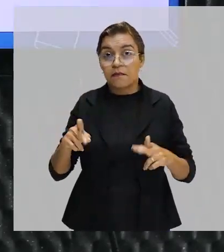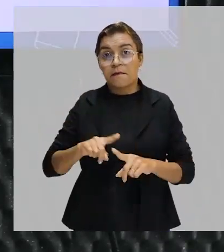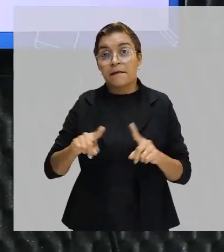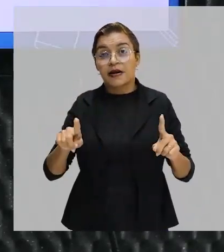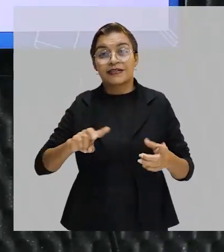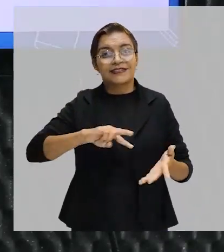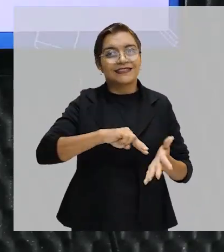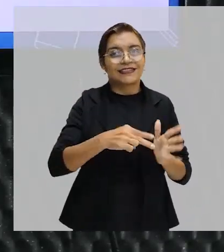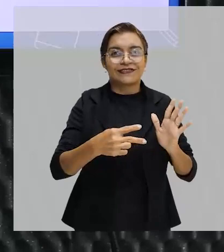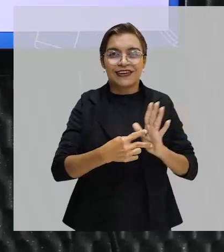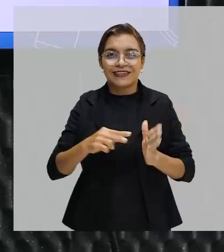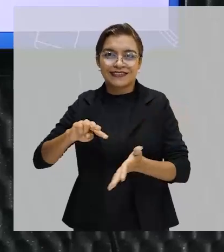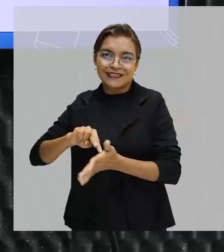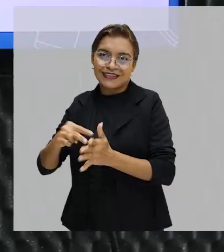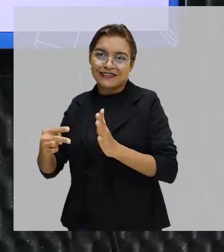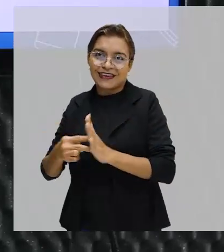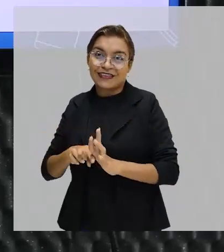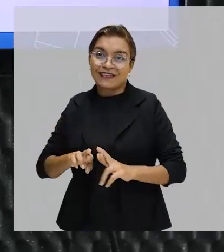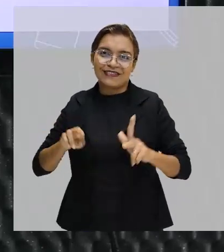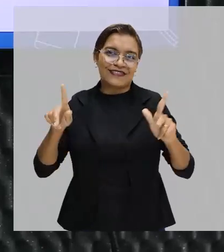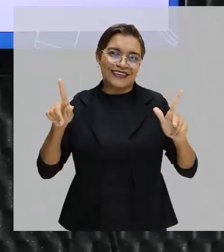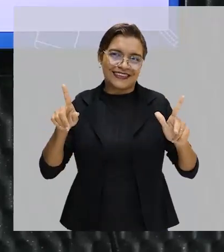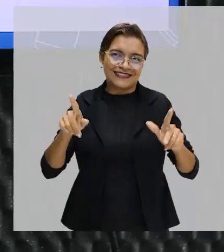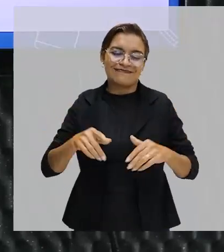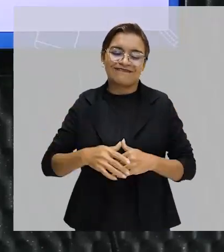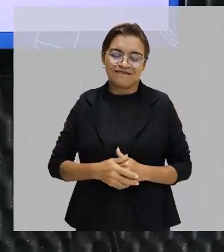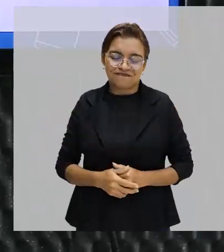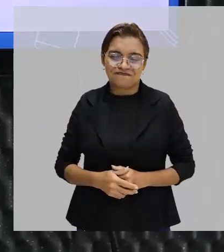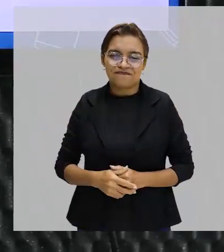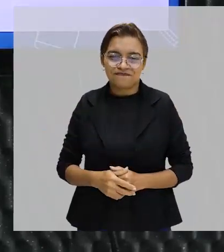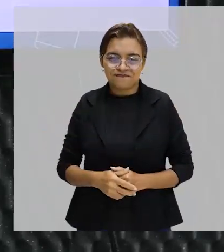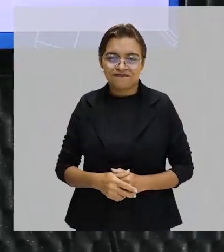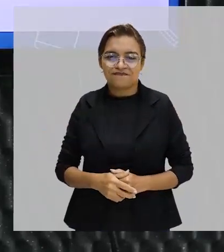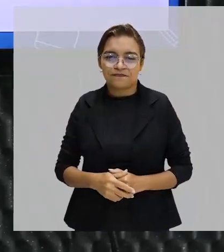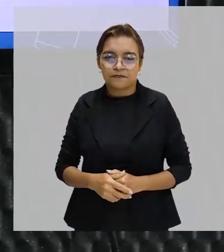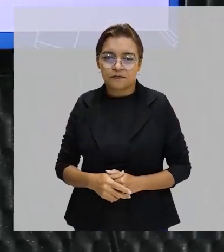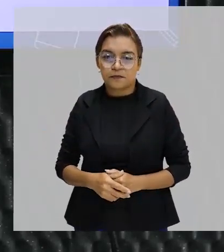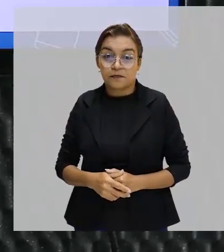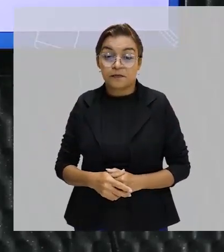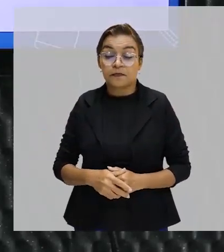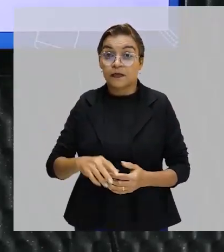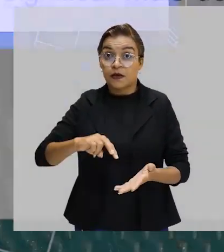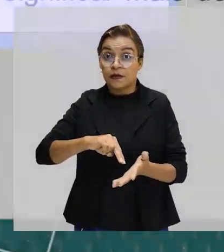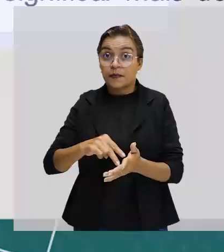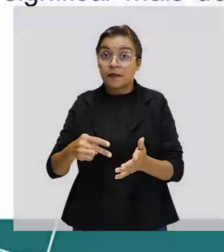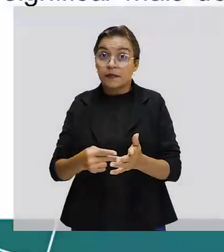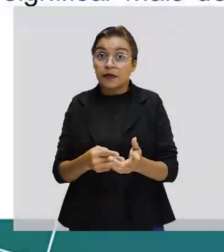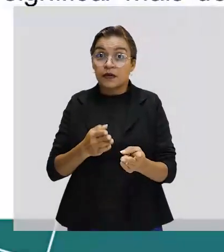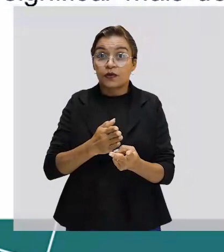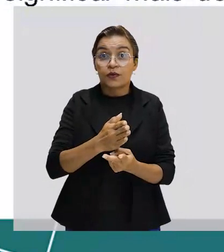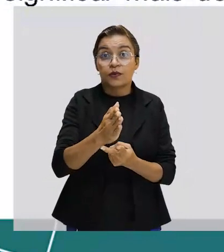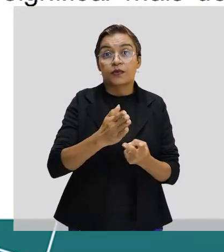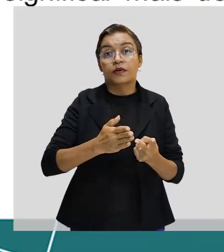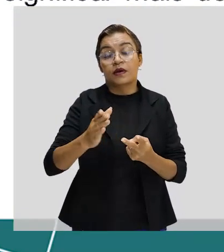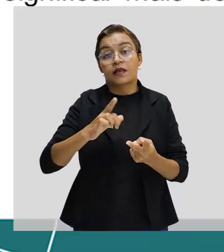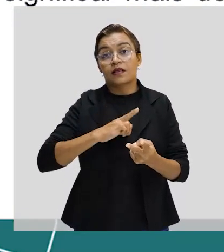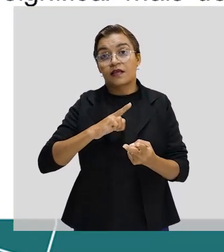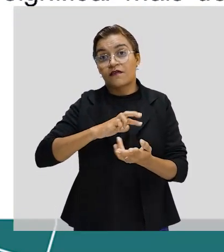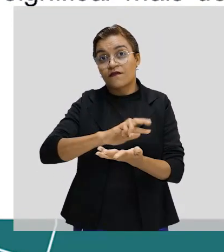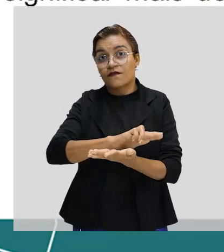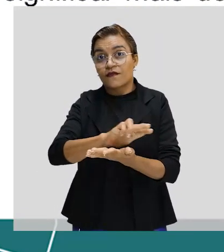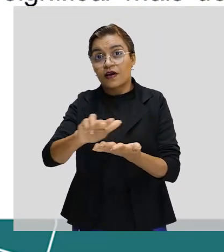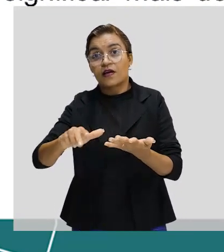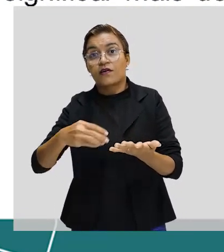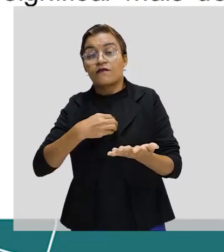estão com contextos diferentes. A ambiguidade pode ocorrer de várias maneiras dentro de